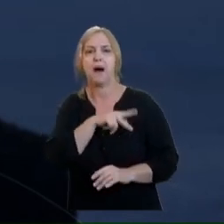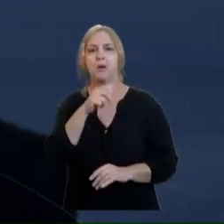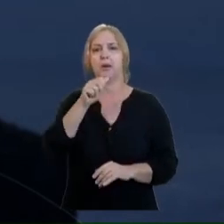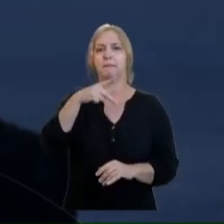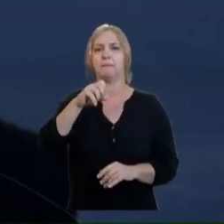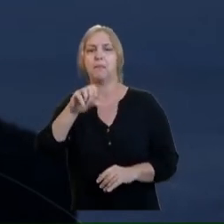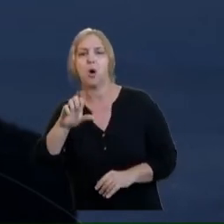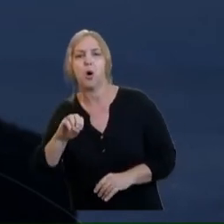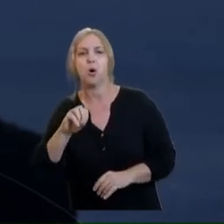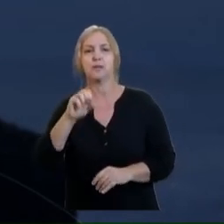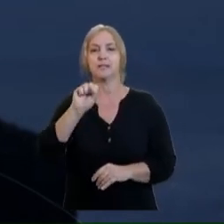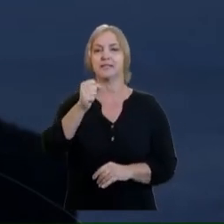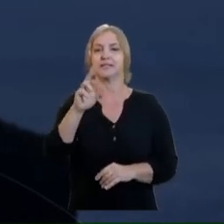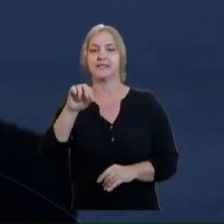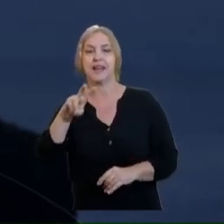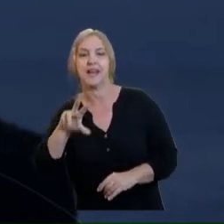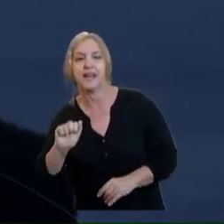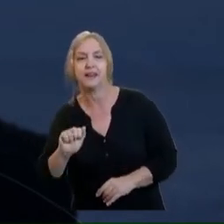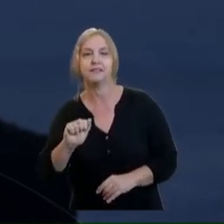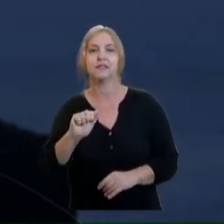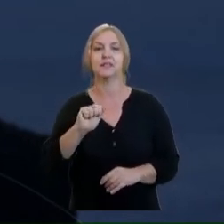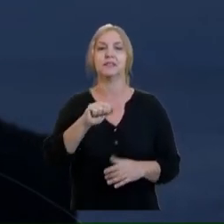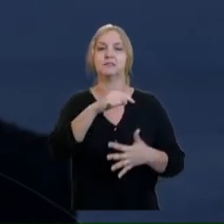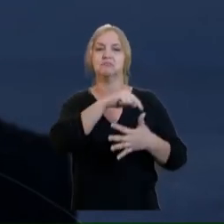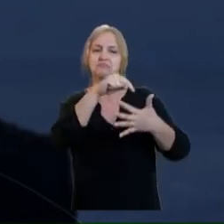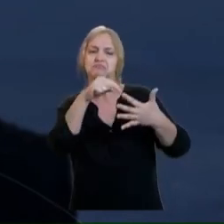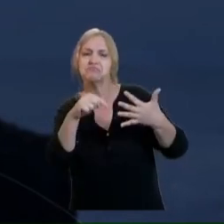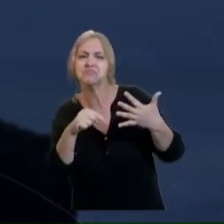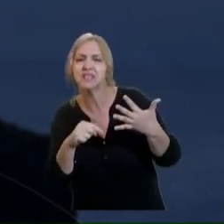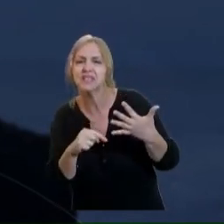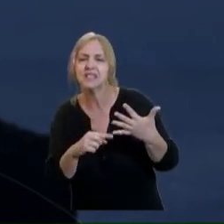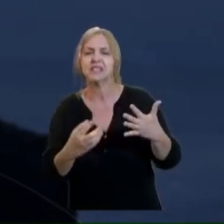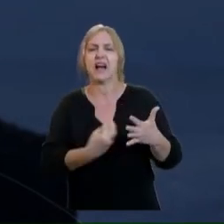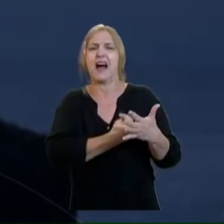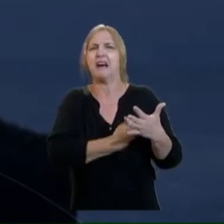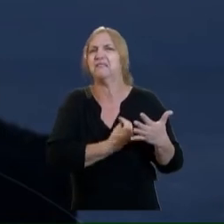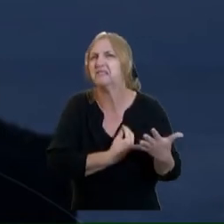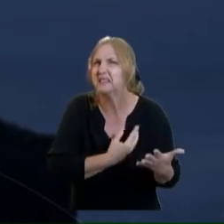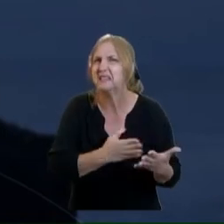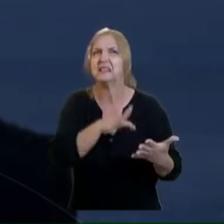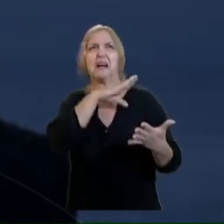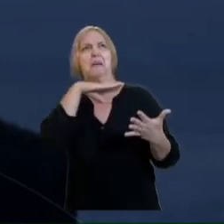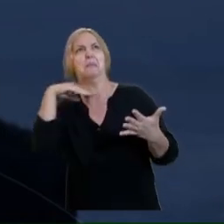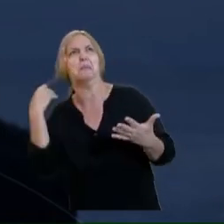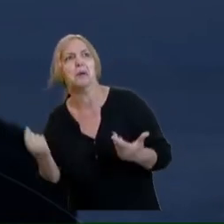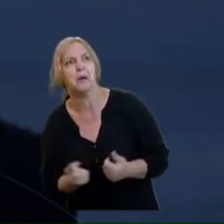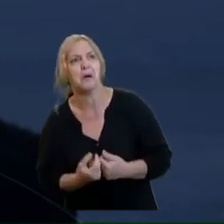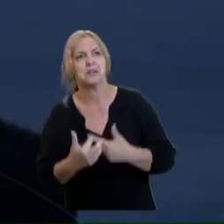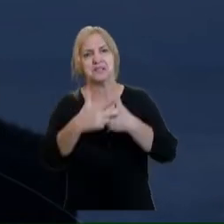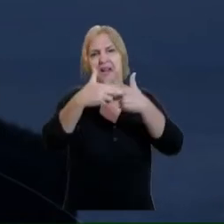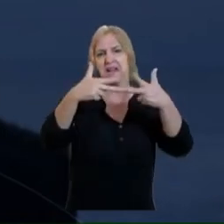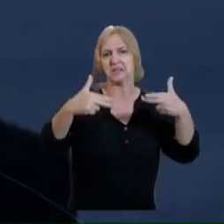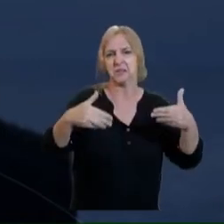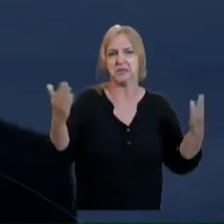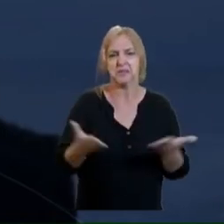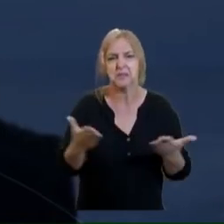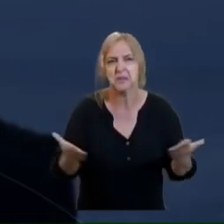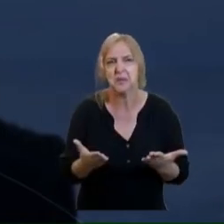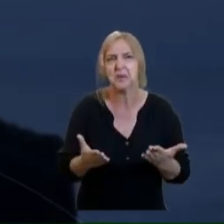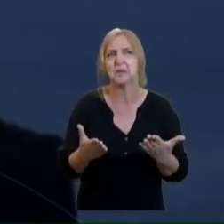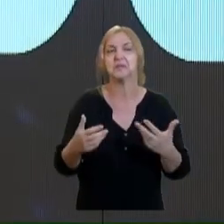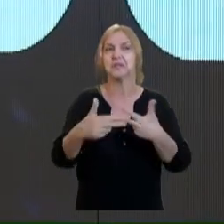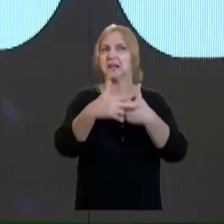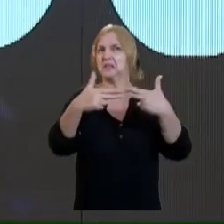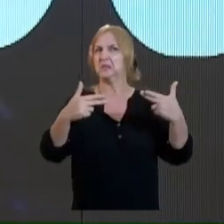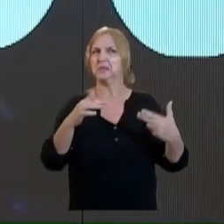Apolo, seja Cefas, seja o mundo, seja a vida, seja a morte, seja as coisas presentes, seja